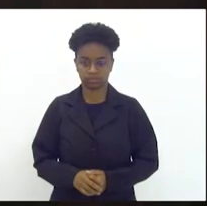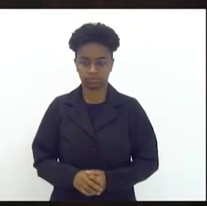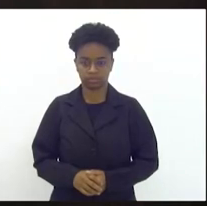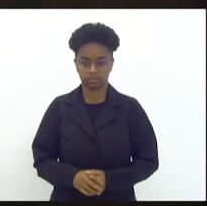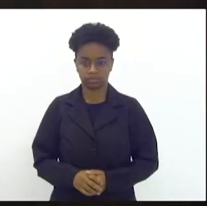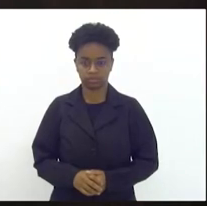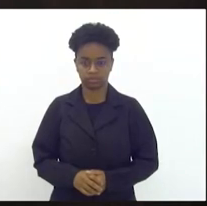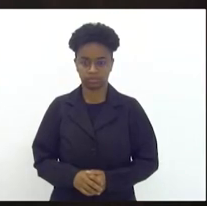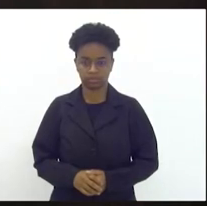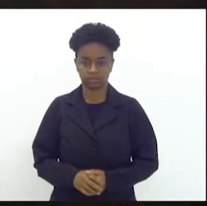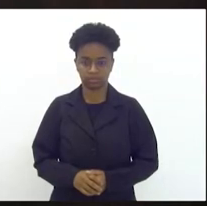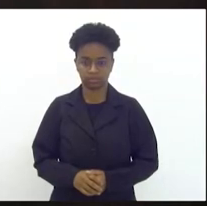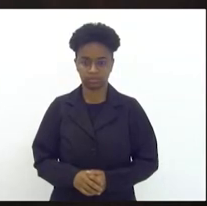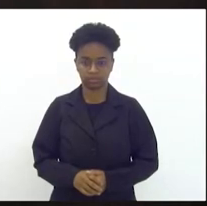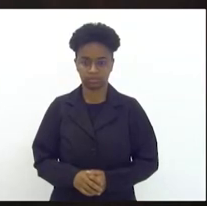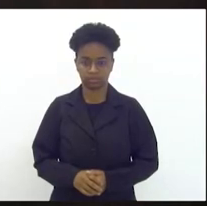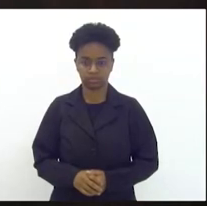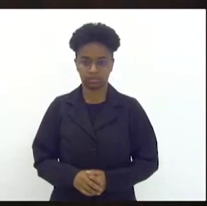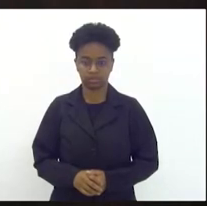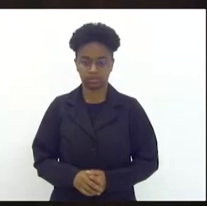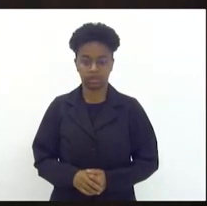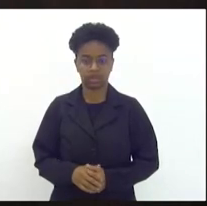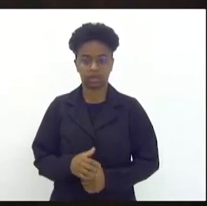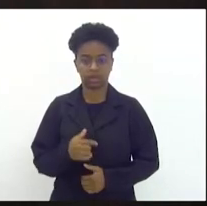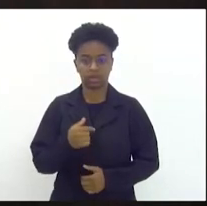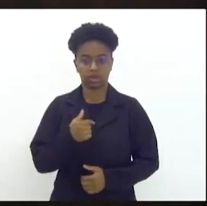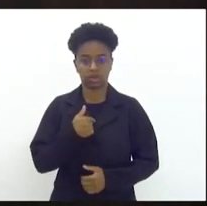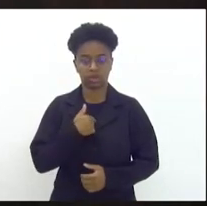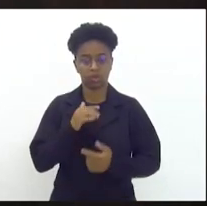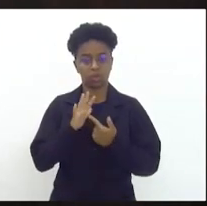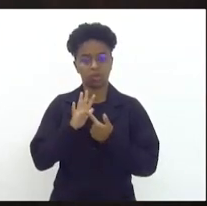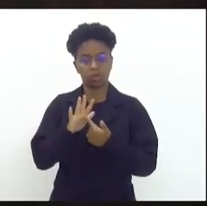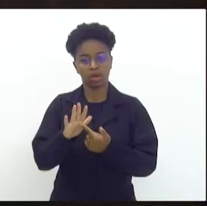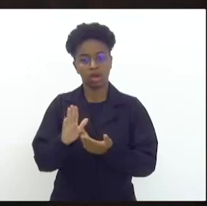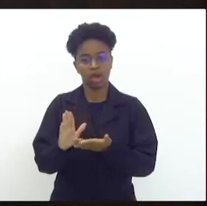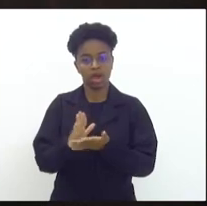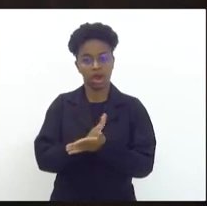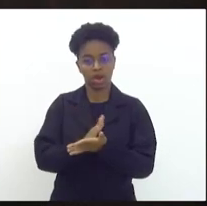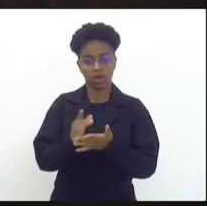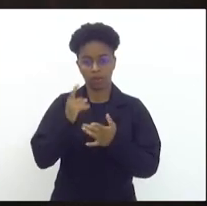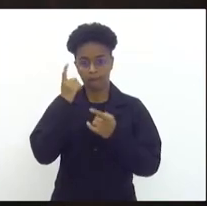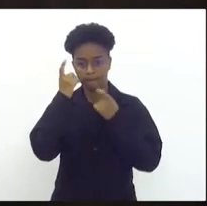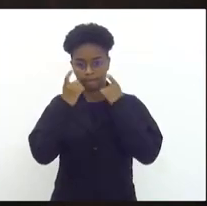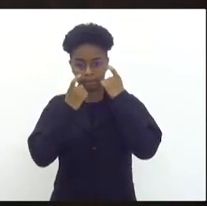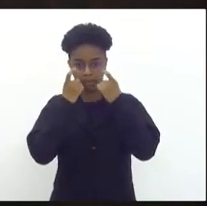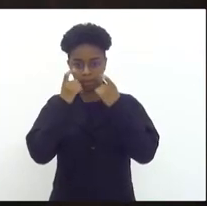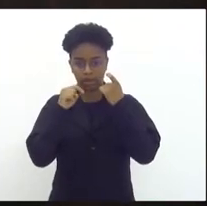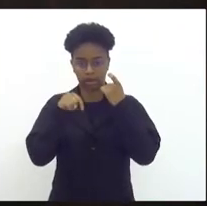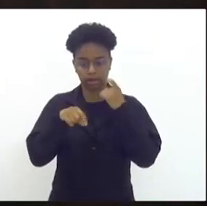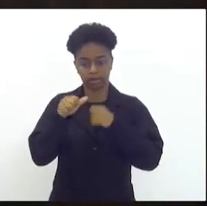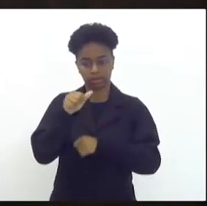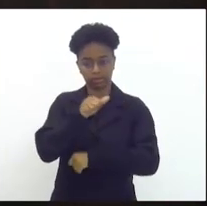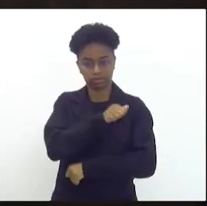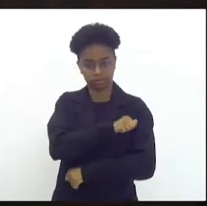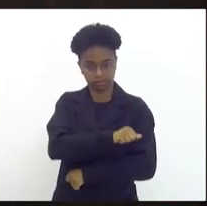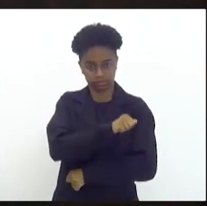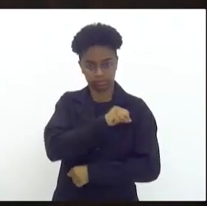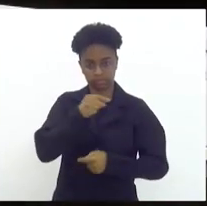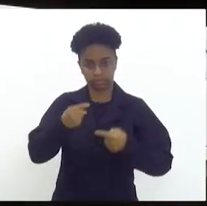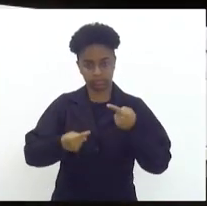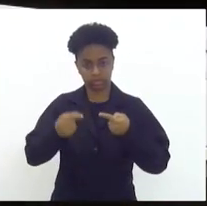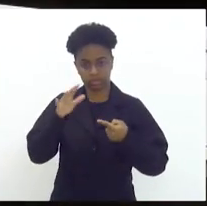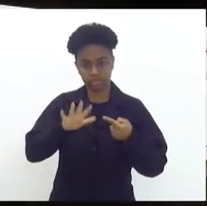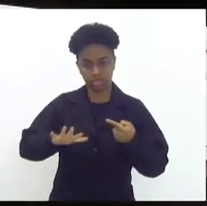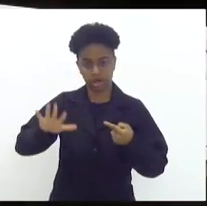bom eu vou procurar colocar algumas preocupações aí com o estado do Rio de Janeiro nesse debate geral ia pedir